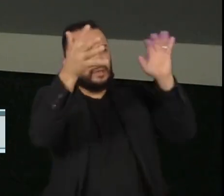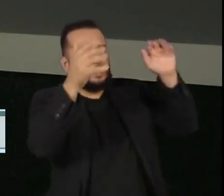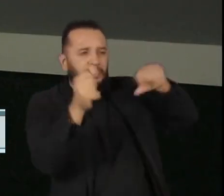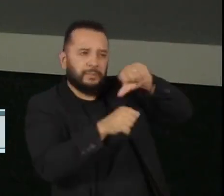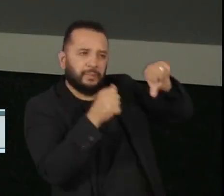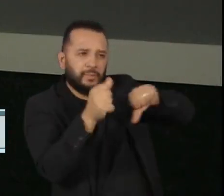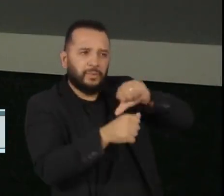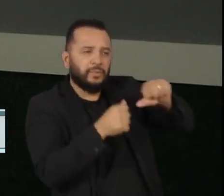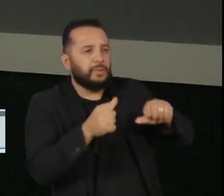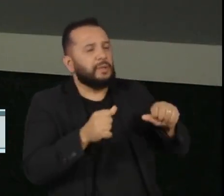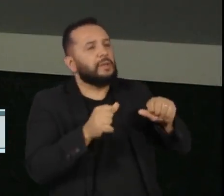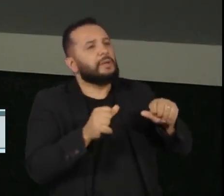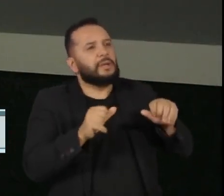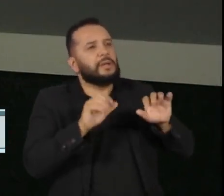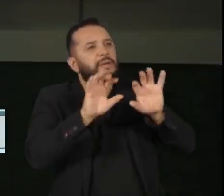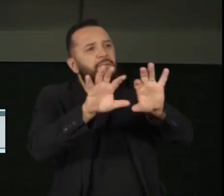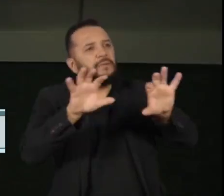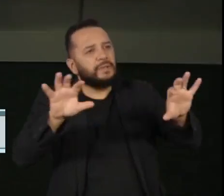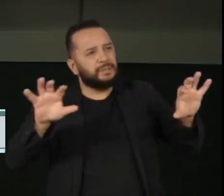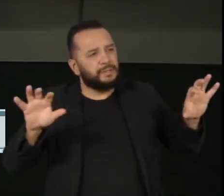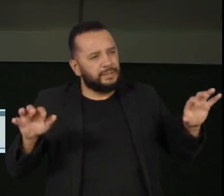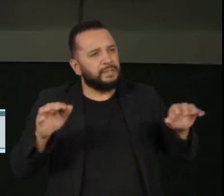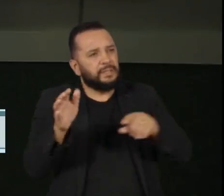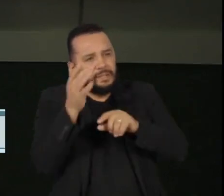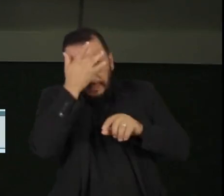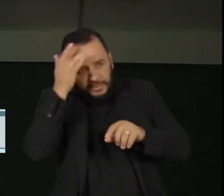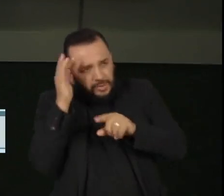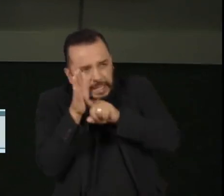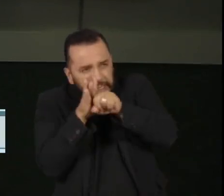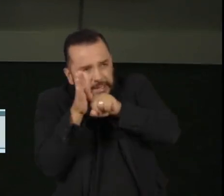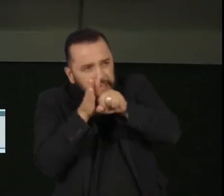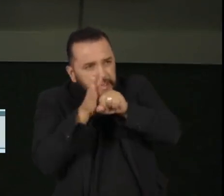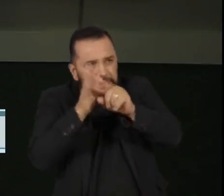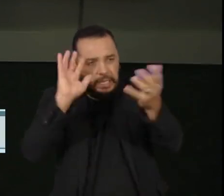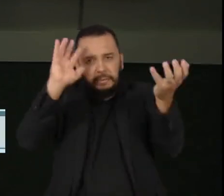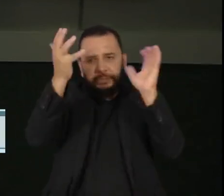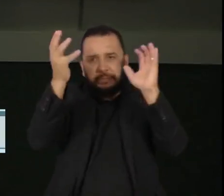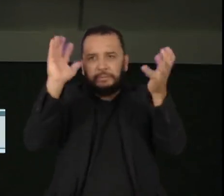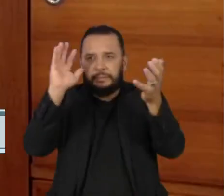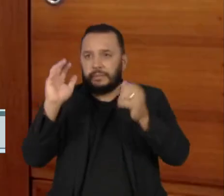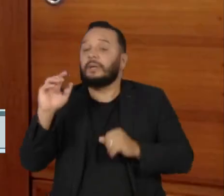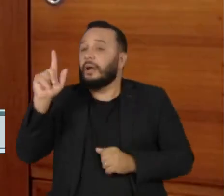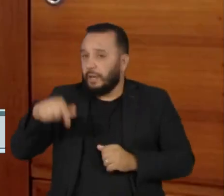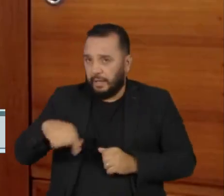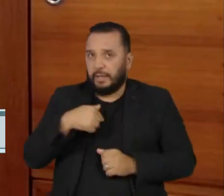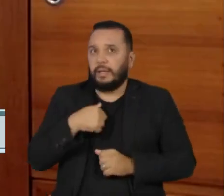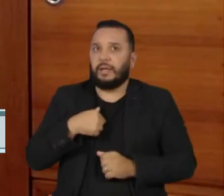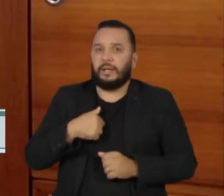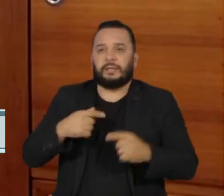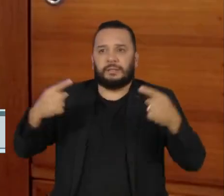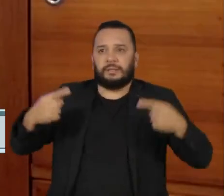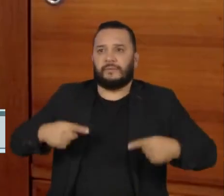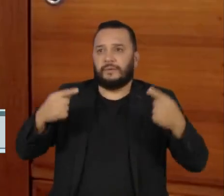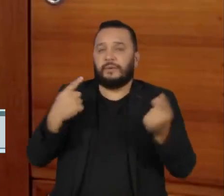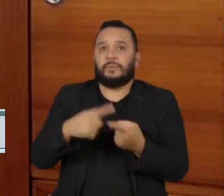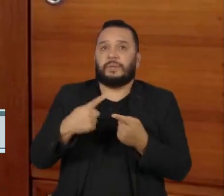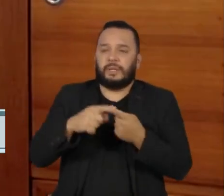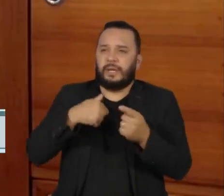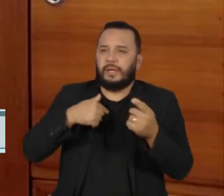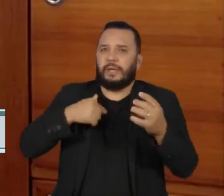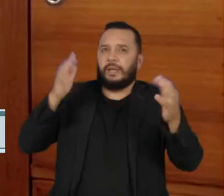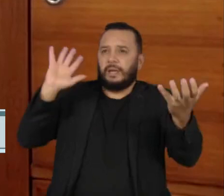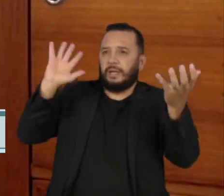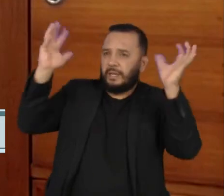extremos influenciam a meteorologia? Talvez esse seja um dos maiores desafios, né? A mudança climática, ela